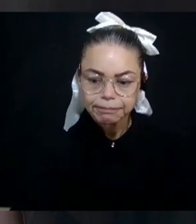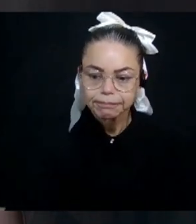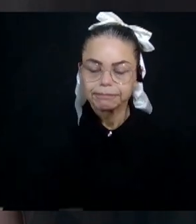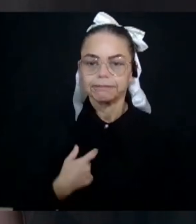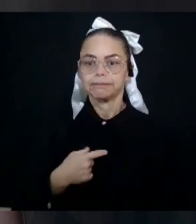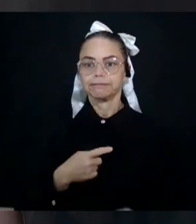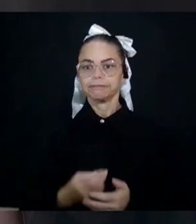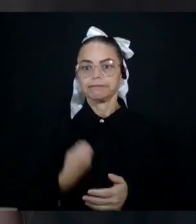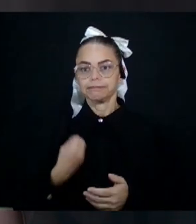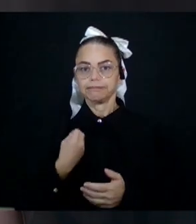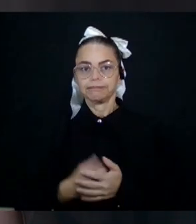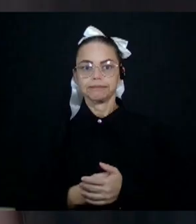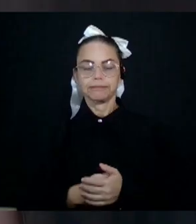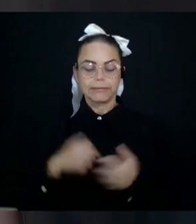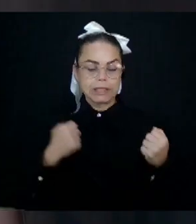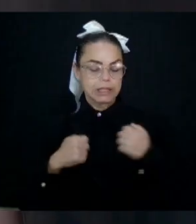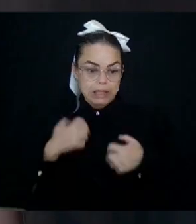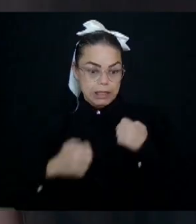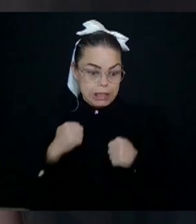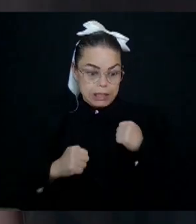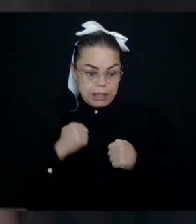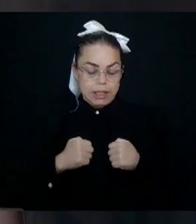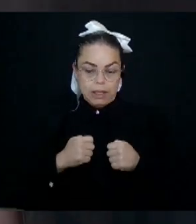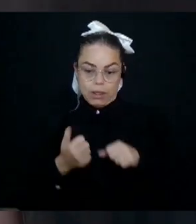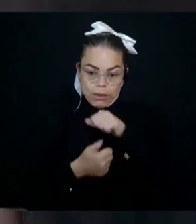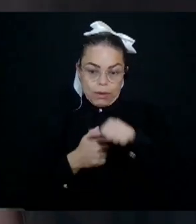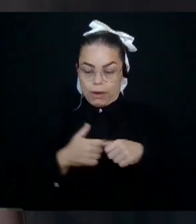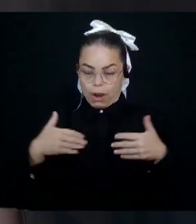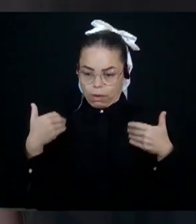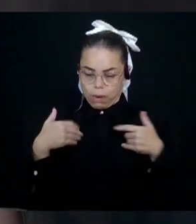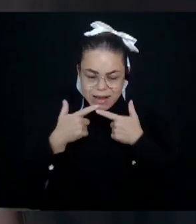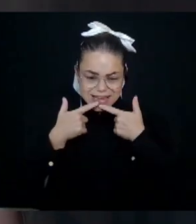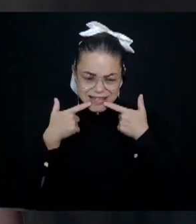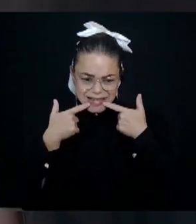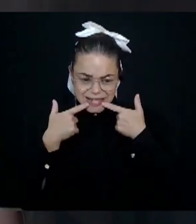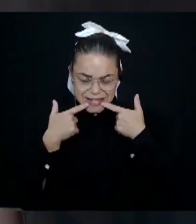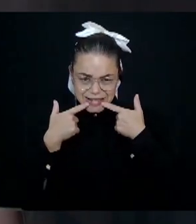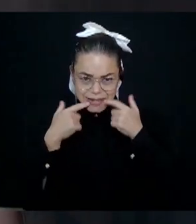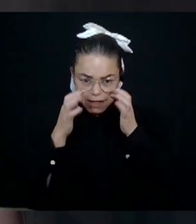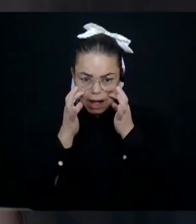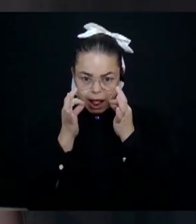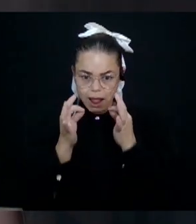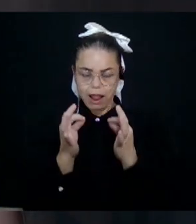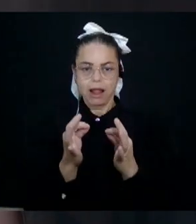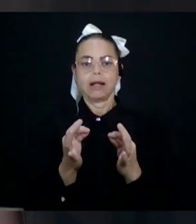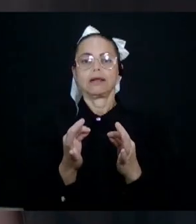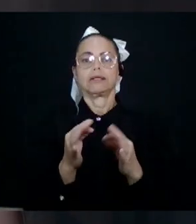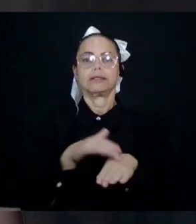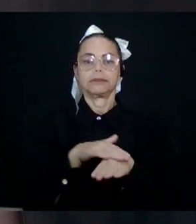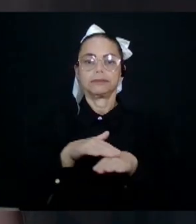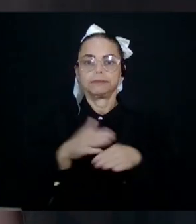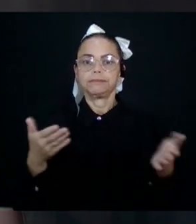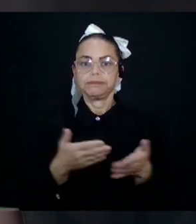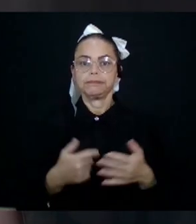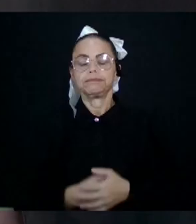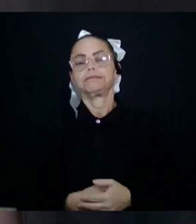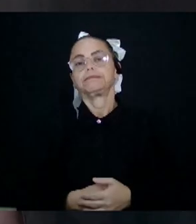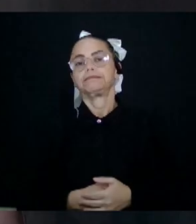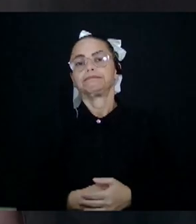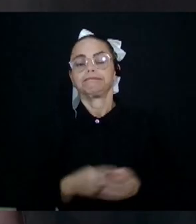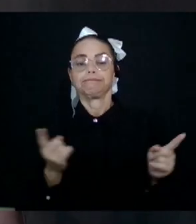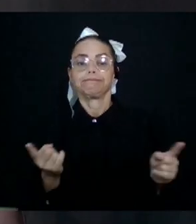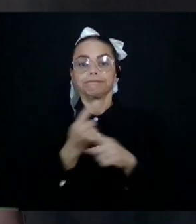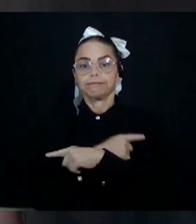maior euforia, de mudança, de alegria, né? Mas eu quero chamar a atenção na nossa conversa hoje para o contraste